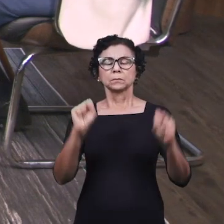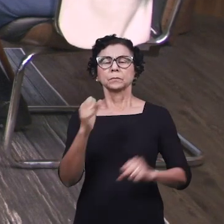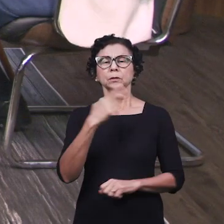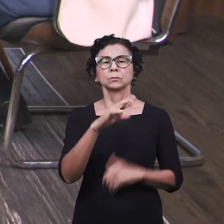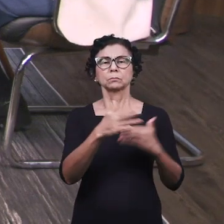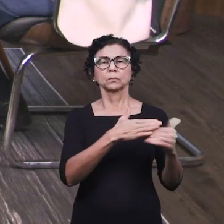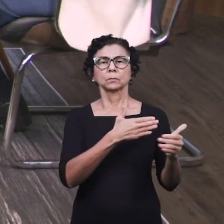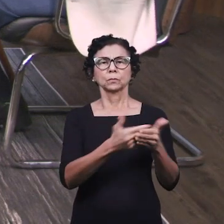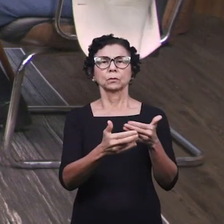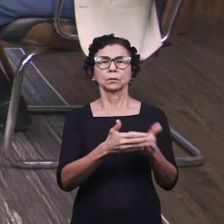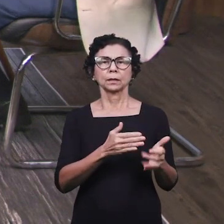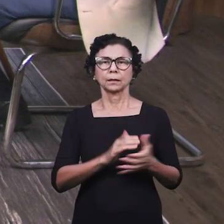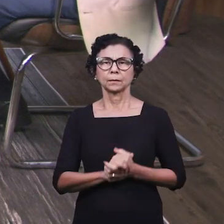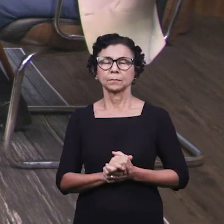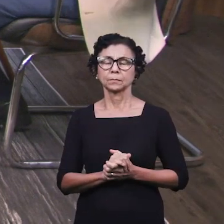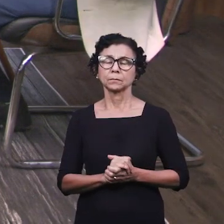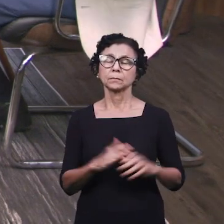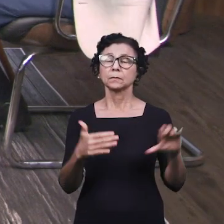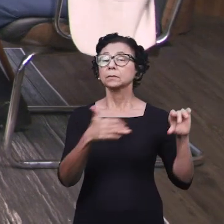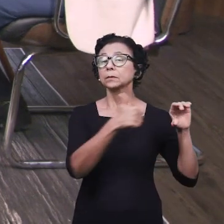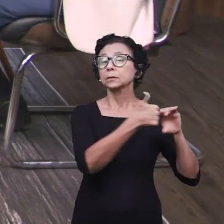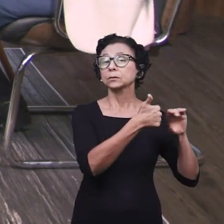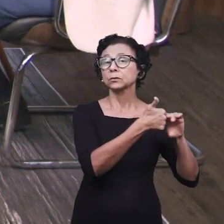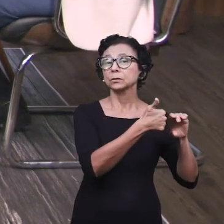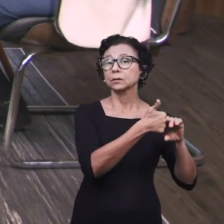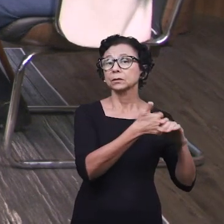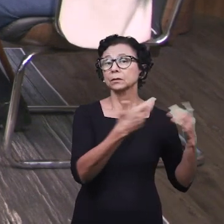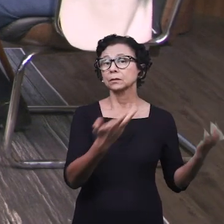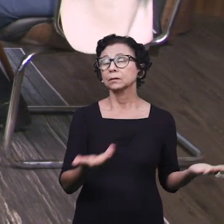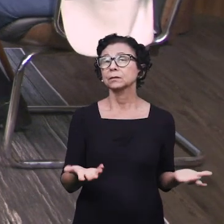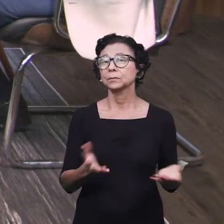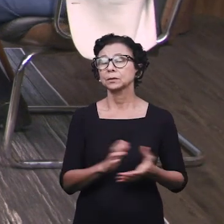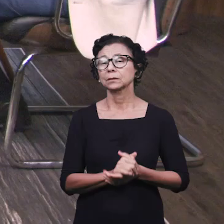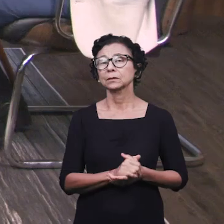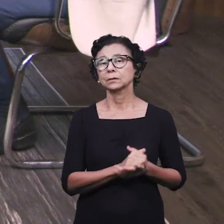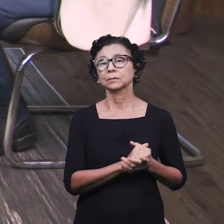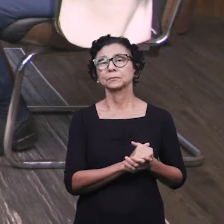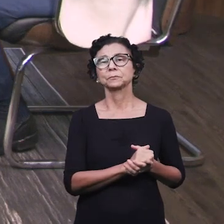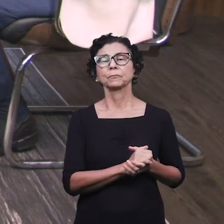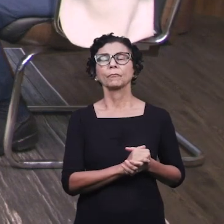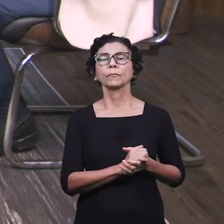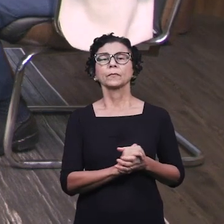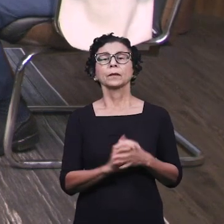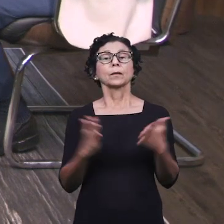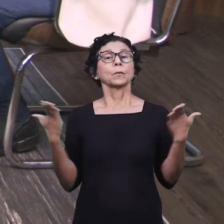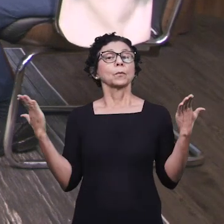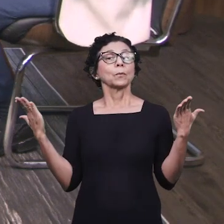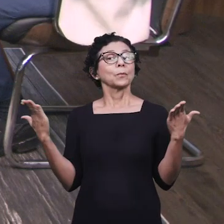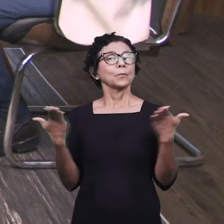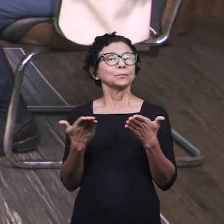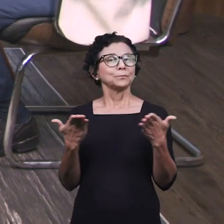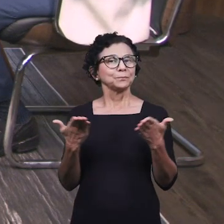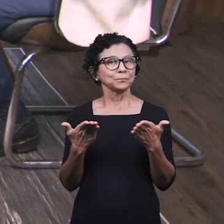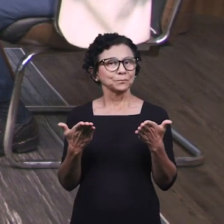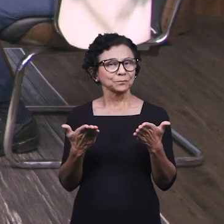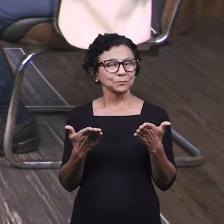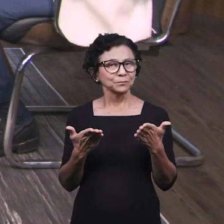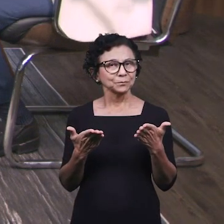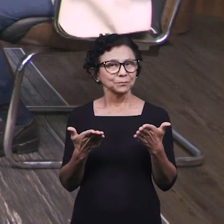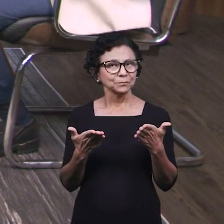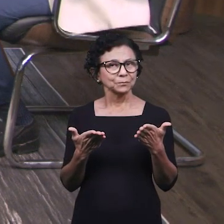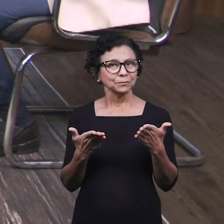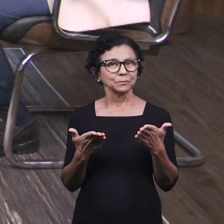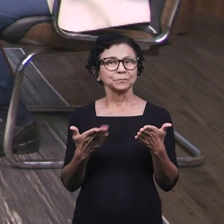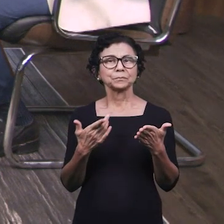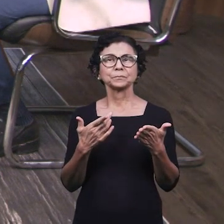for. Mas o cristianismo foi isso. É uma derivação de uma opção de coisas. Então, hoje, e eu